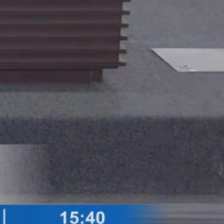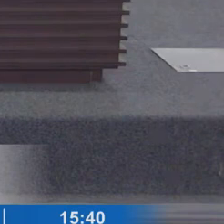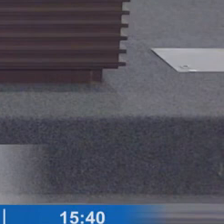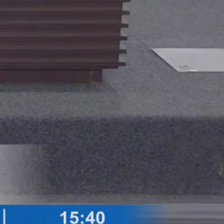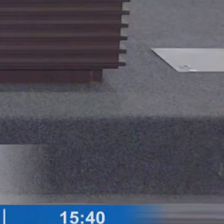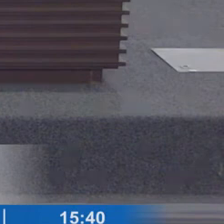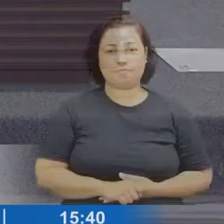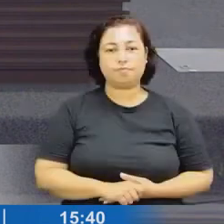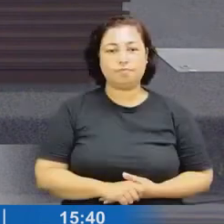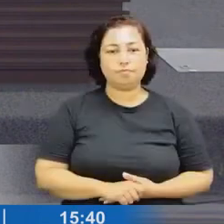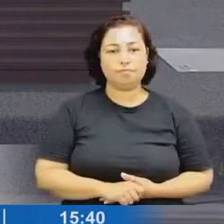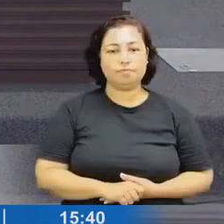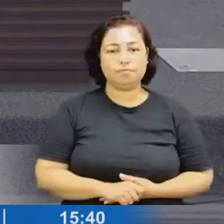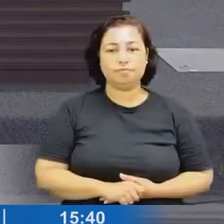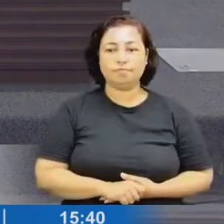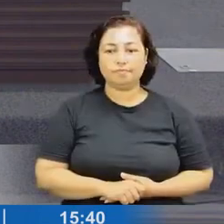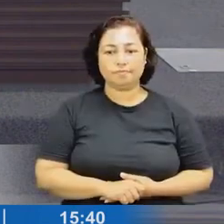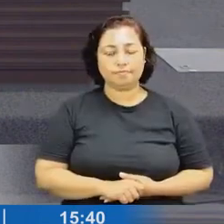vamos lá